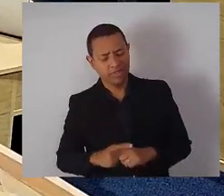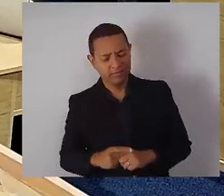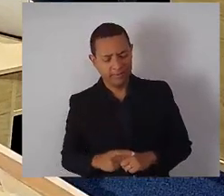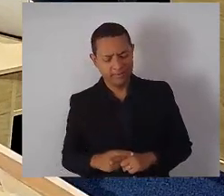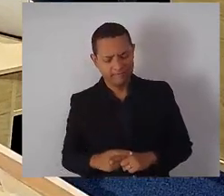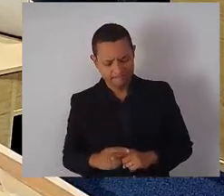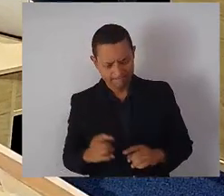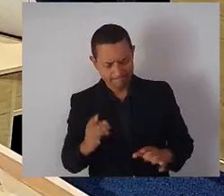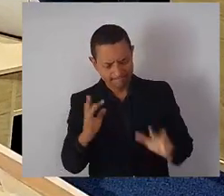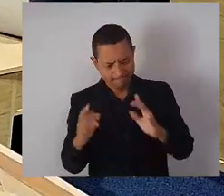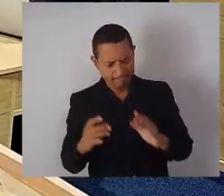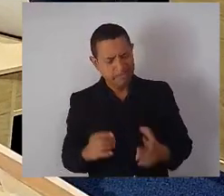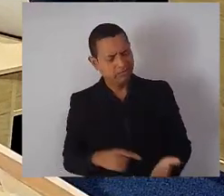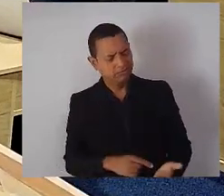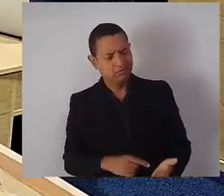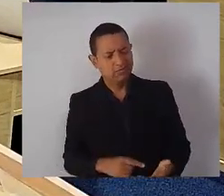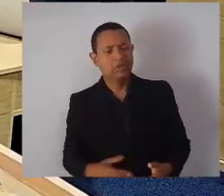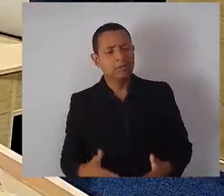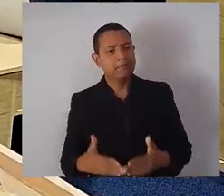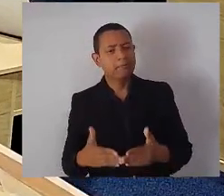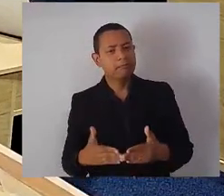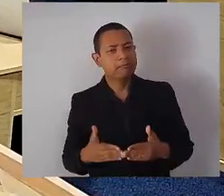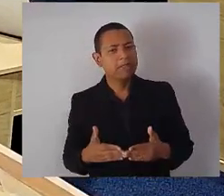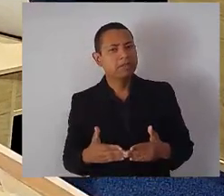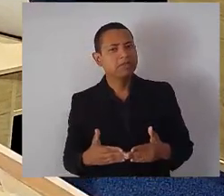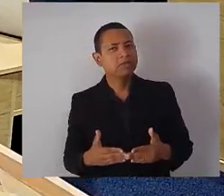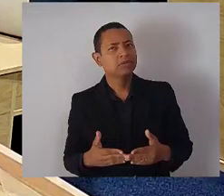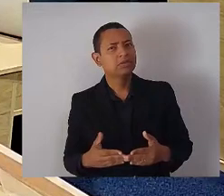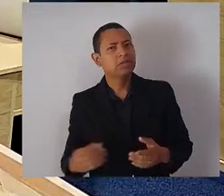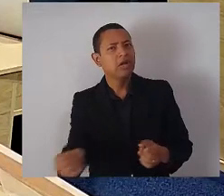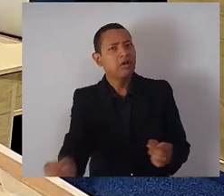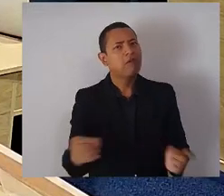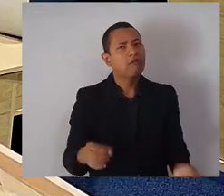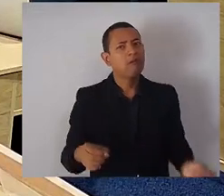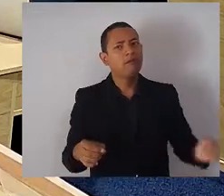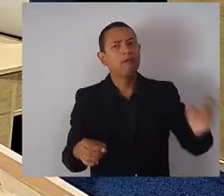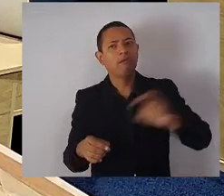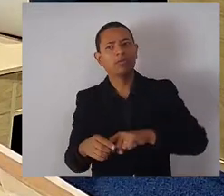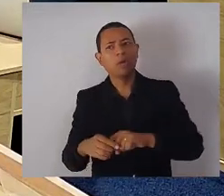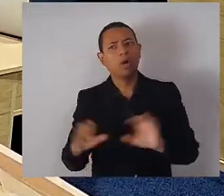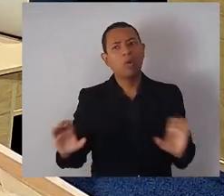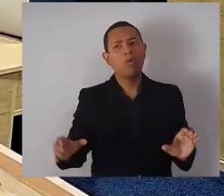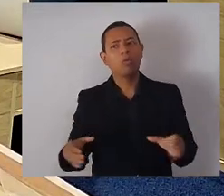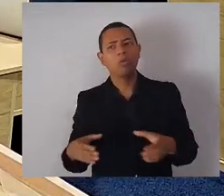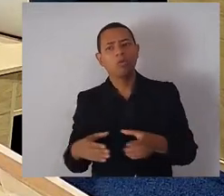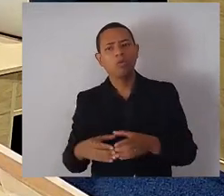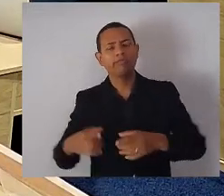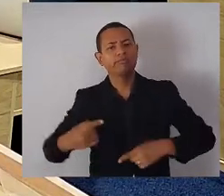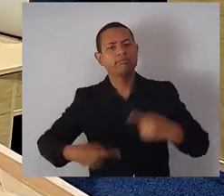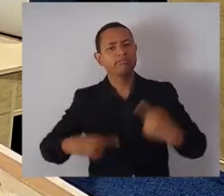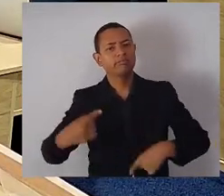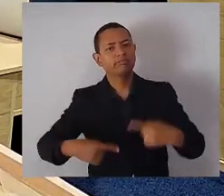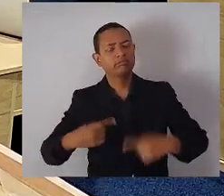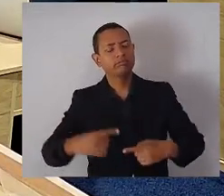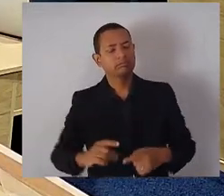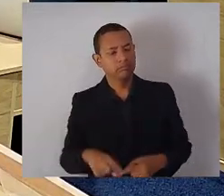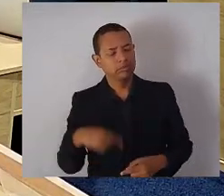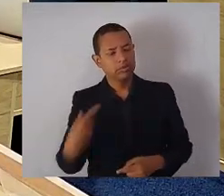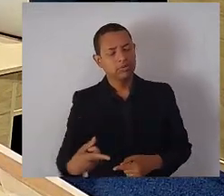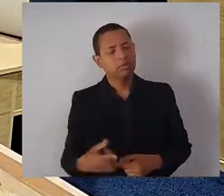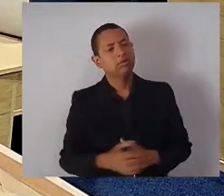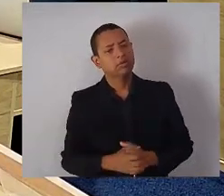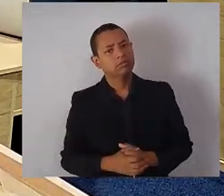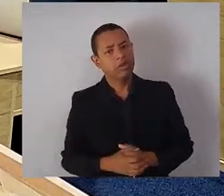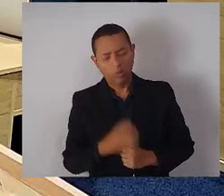intrigado com esse pedido do requerido de retornar ao partido posteriormente. Mas foi bom porque eu também